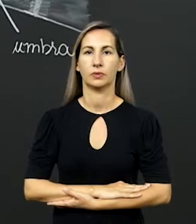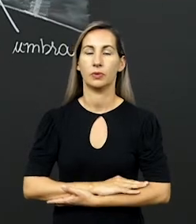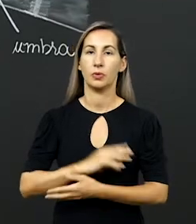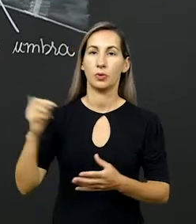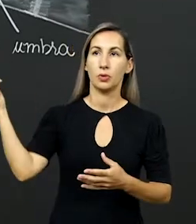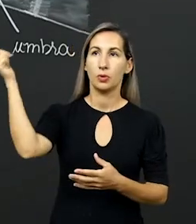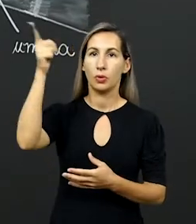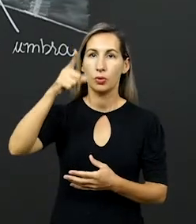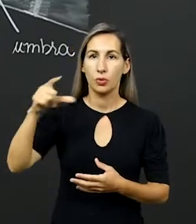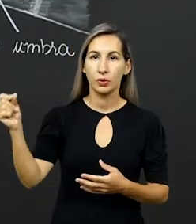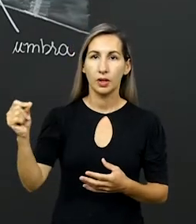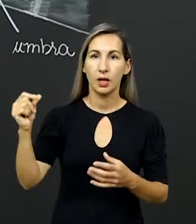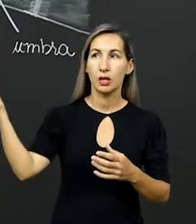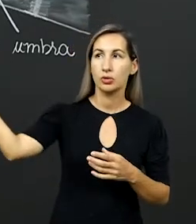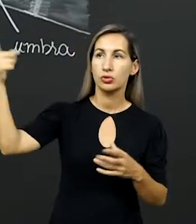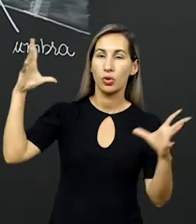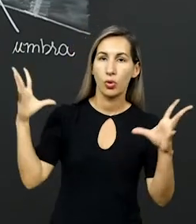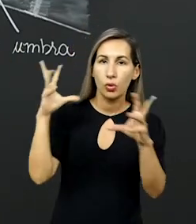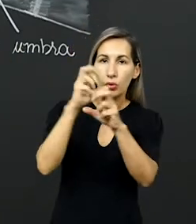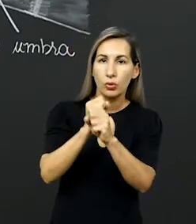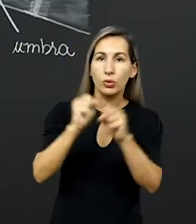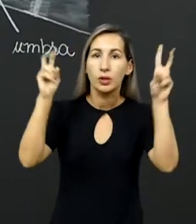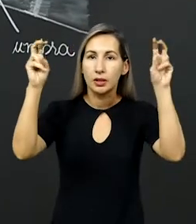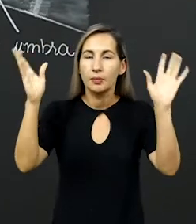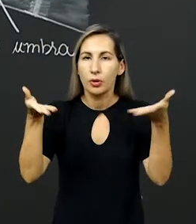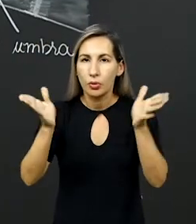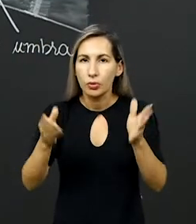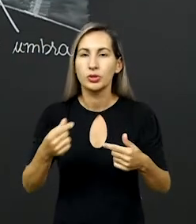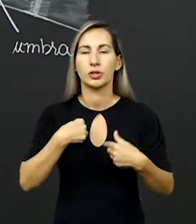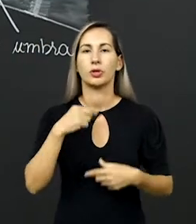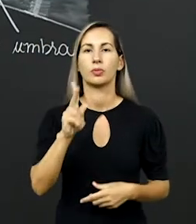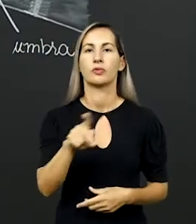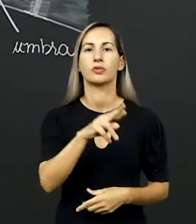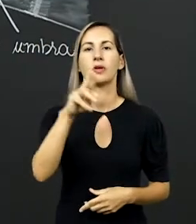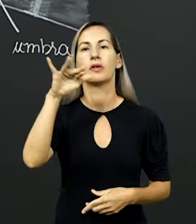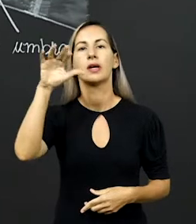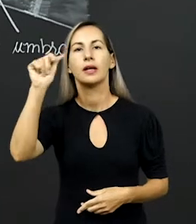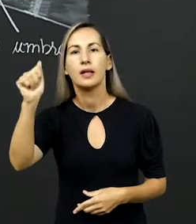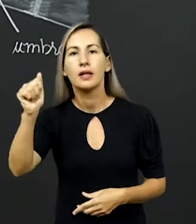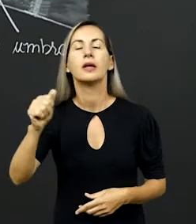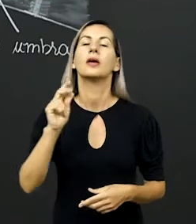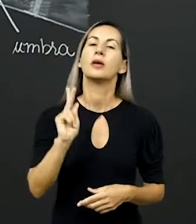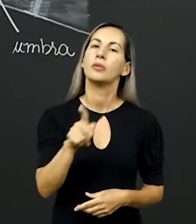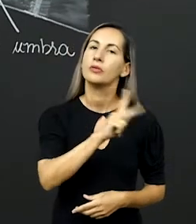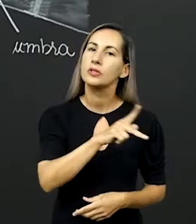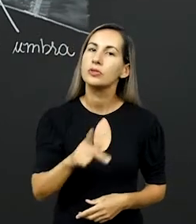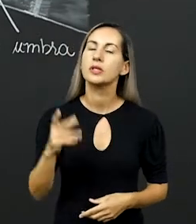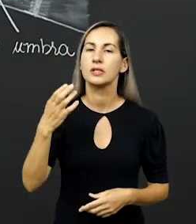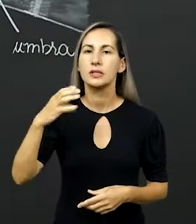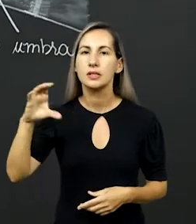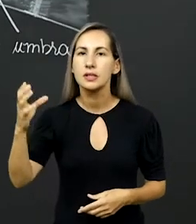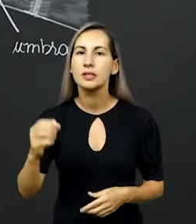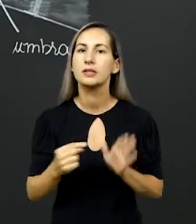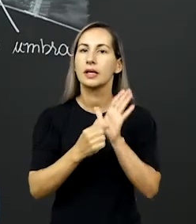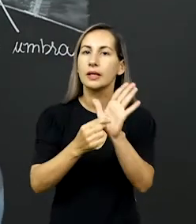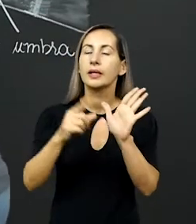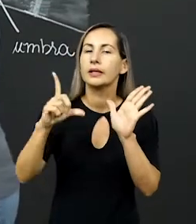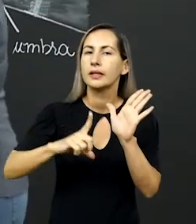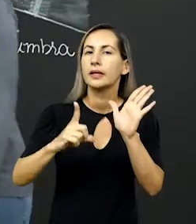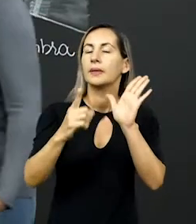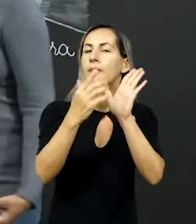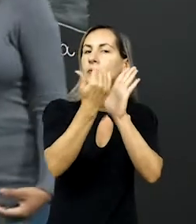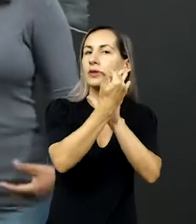solar e eclipse lunar. Esse é o tema da aula de hoje. Eu sou a professora Rafaela Lima, sou professora de ciências e a gente tem aqui um